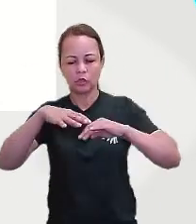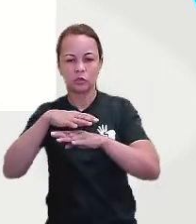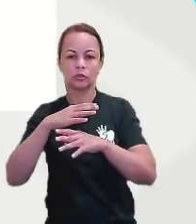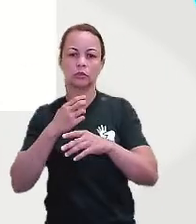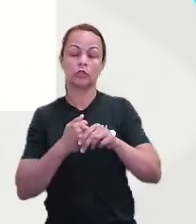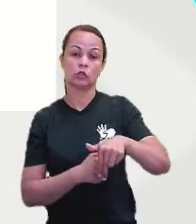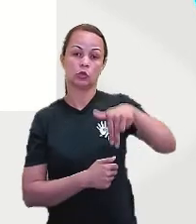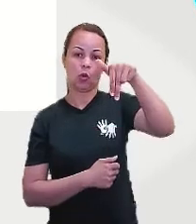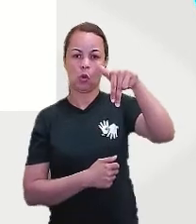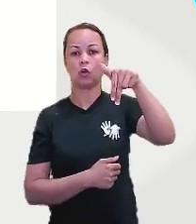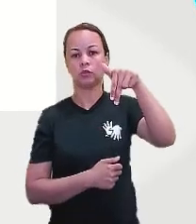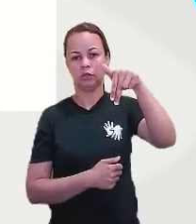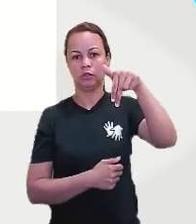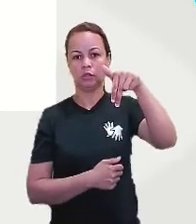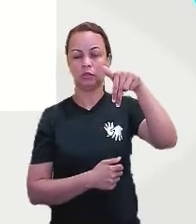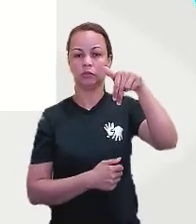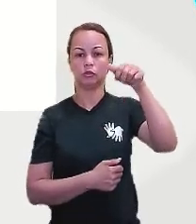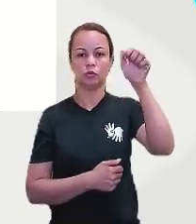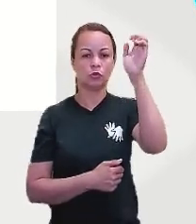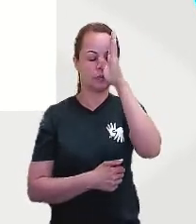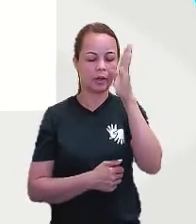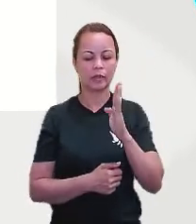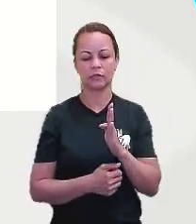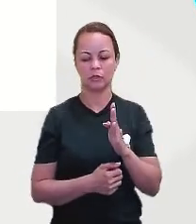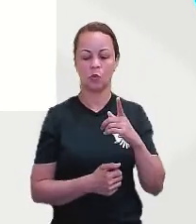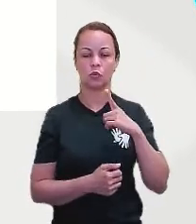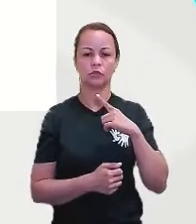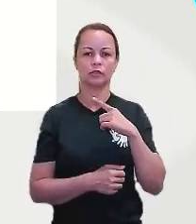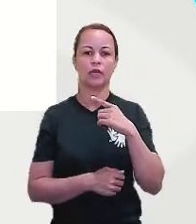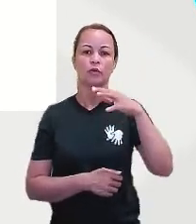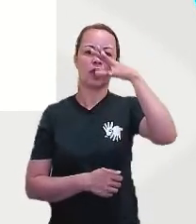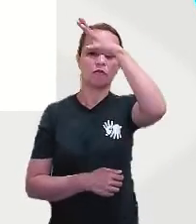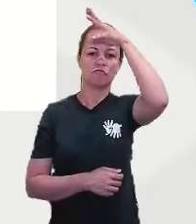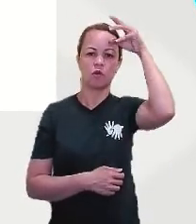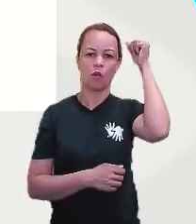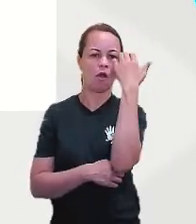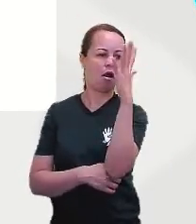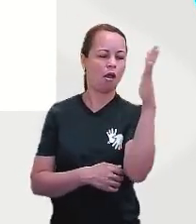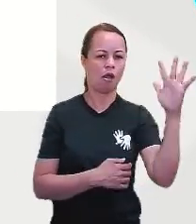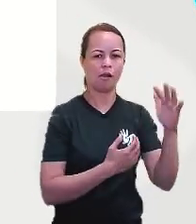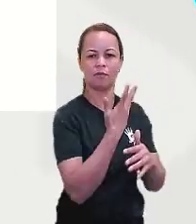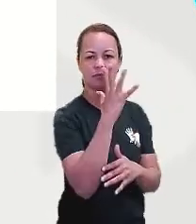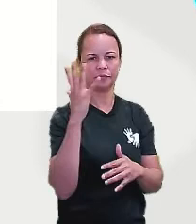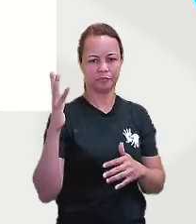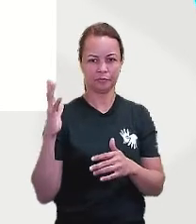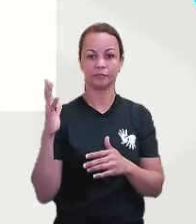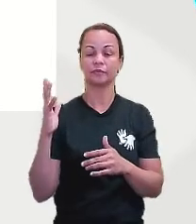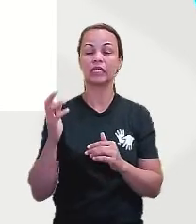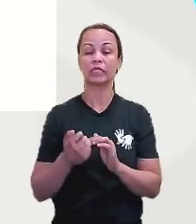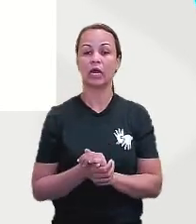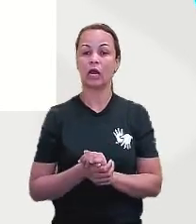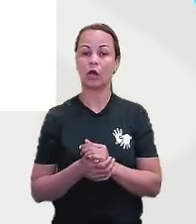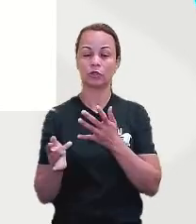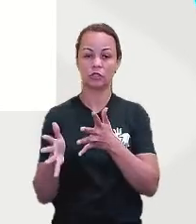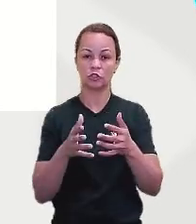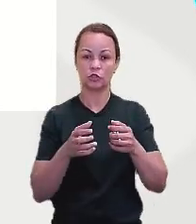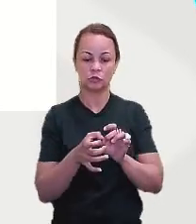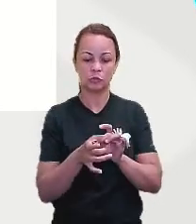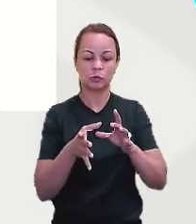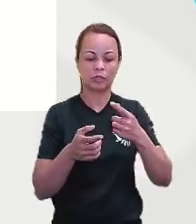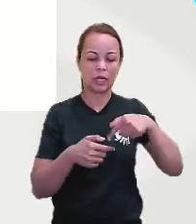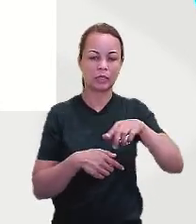Norte, a região Norte do Brasil, onde está lá a nossa floresta amazônica, onde está lá a maior disponibilidade de água, de